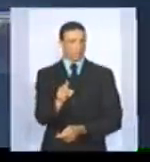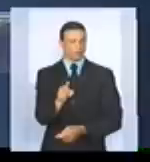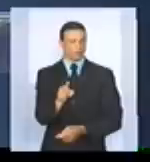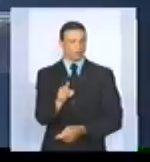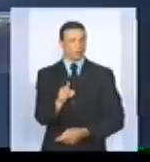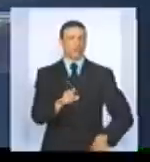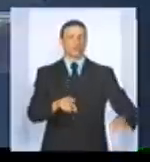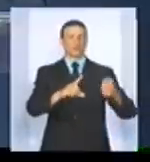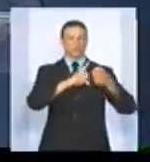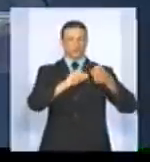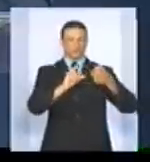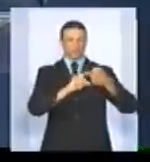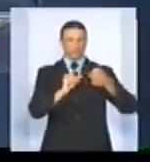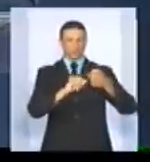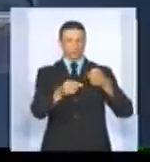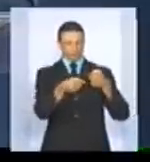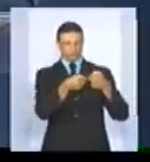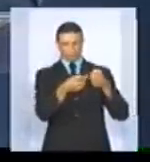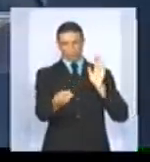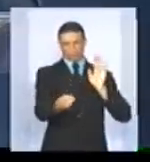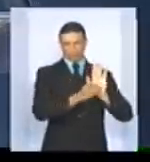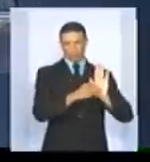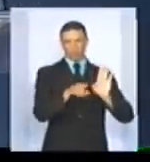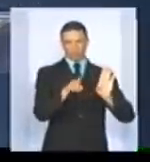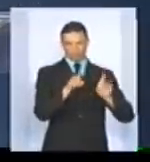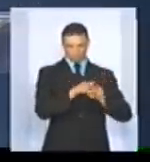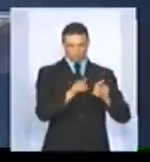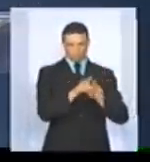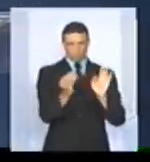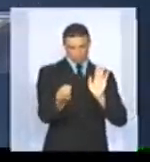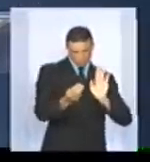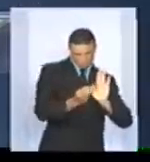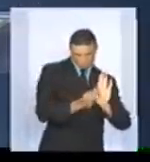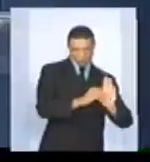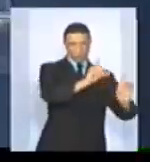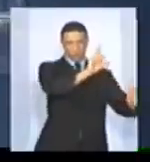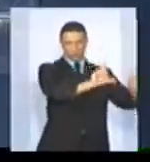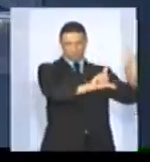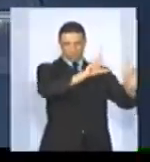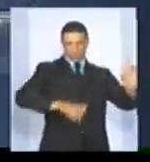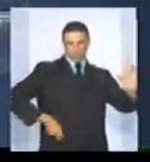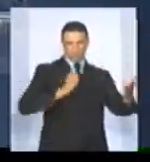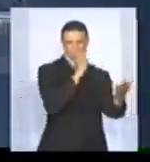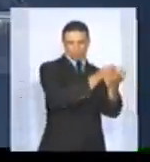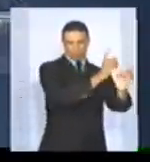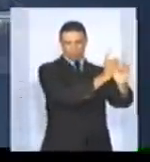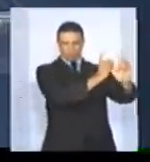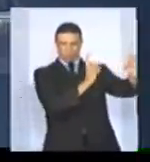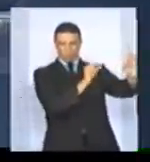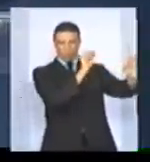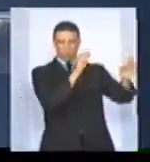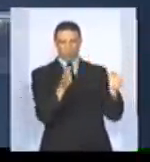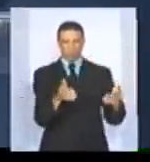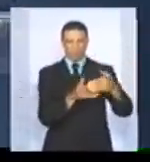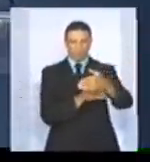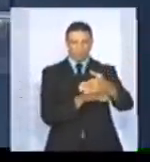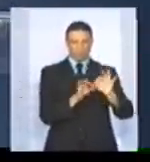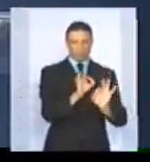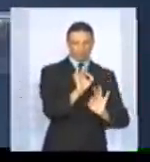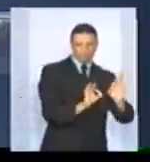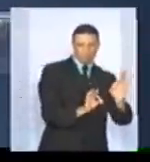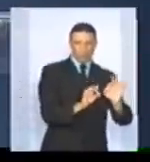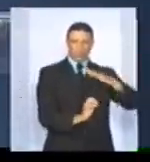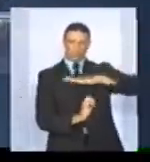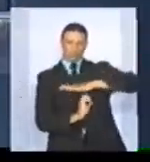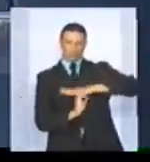O artigo 31 da lei menciona também que as empresas de TV por assinatura somente poderão distribuir conteúdos empacotados por empresas